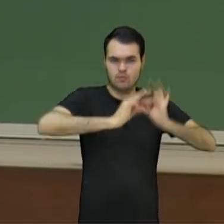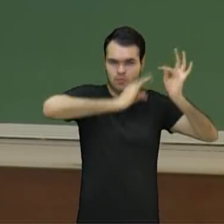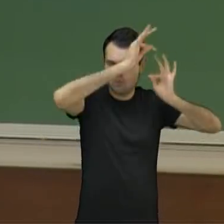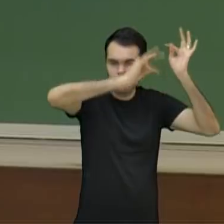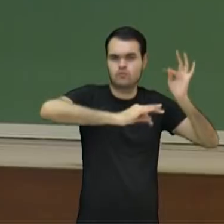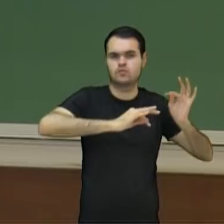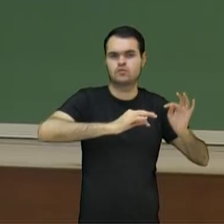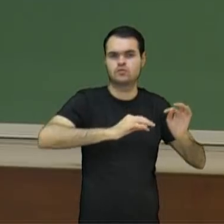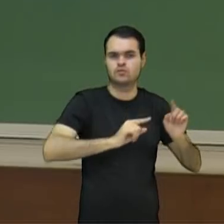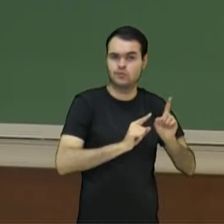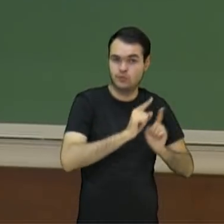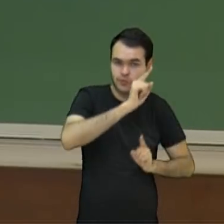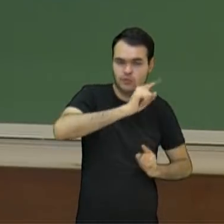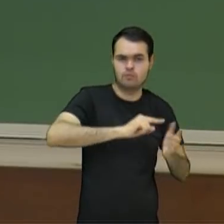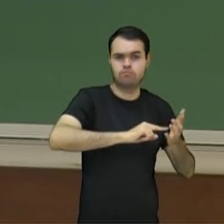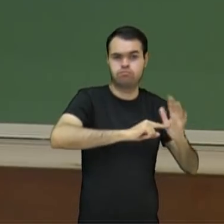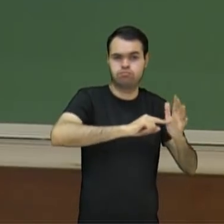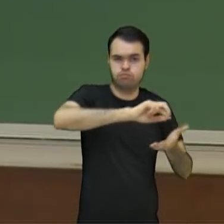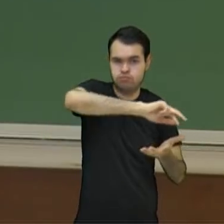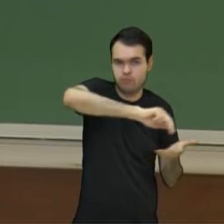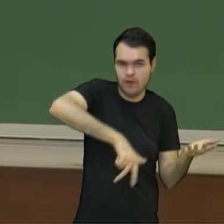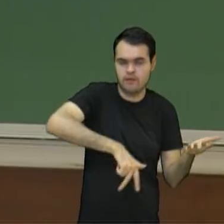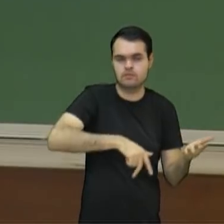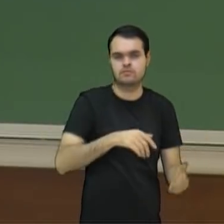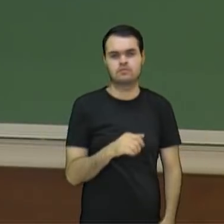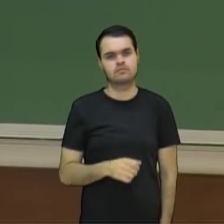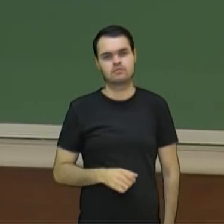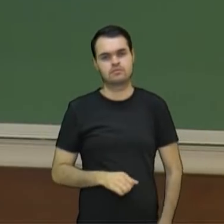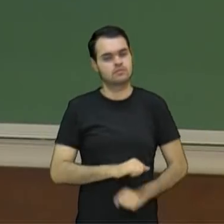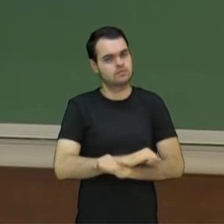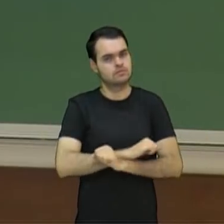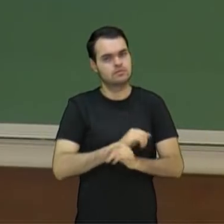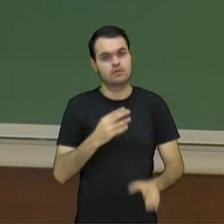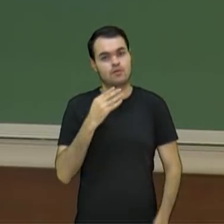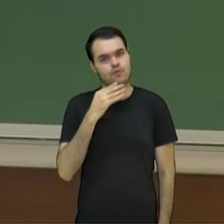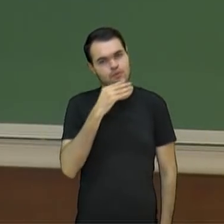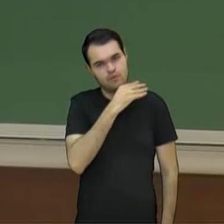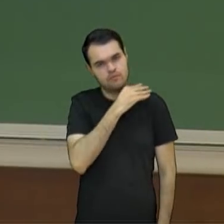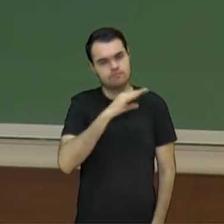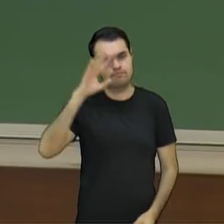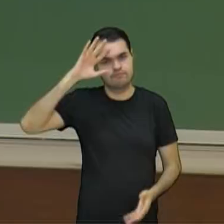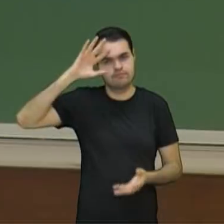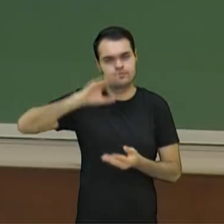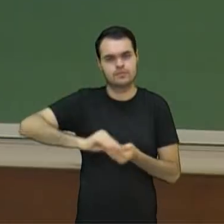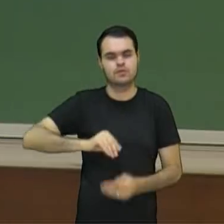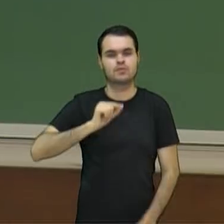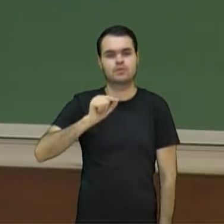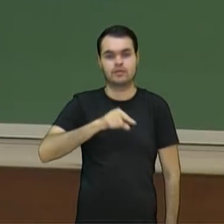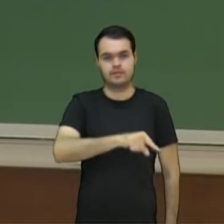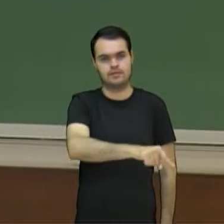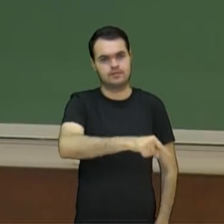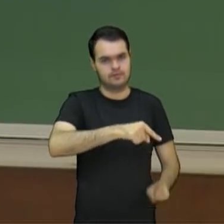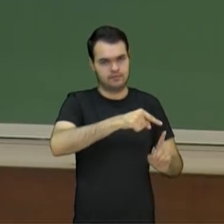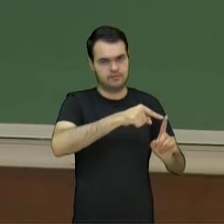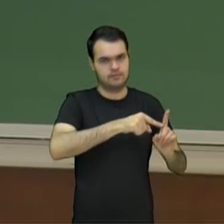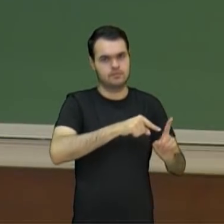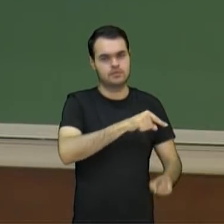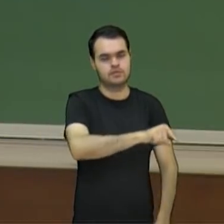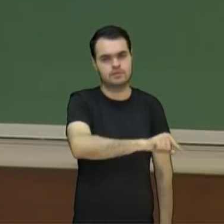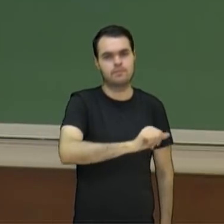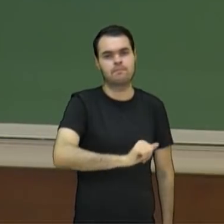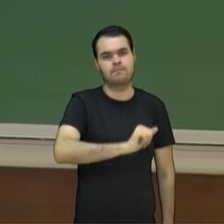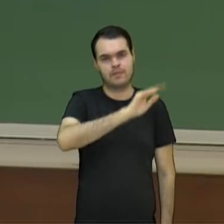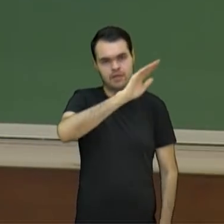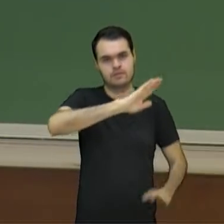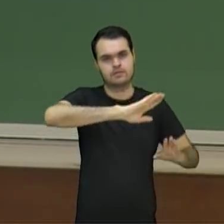e elevada mecanização, já fica claro para cada um de nós de que esse tipo de agricultura é